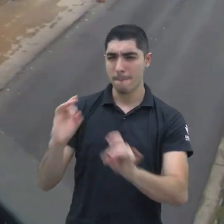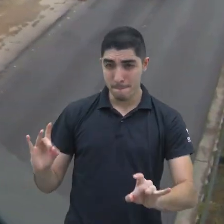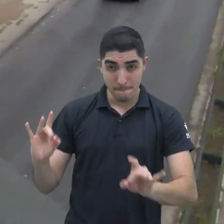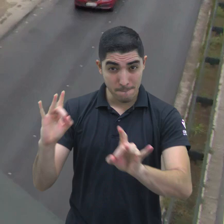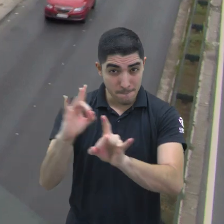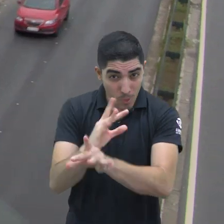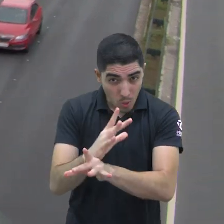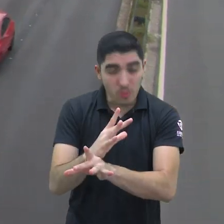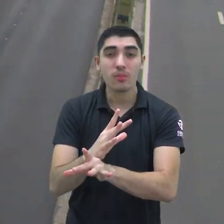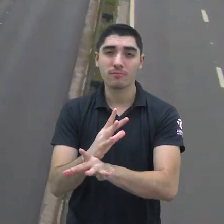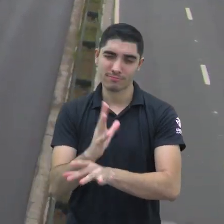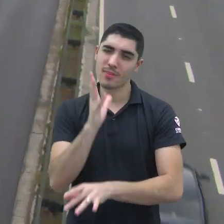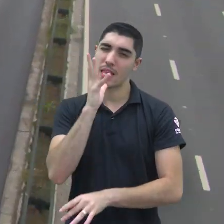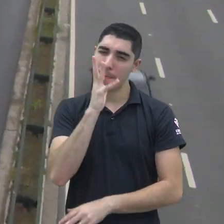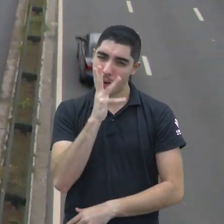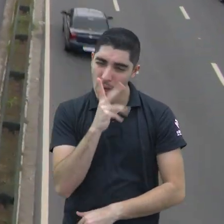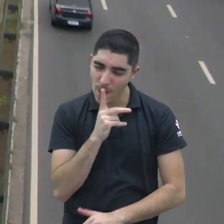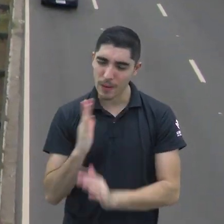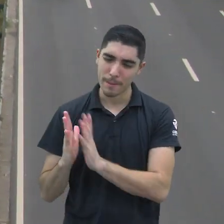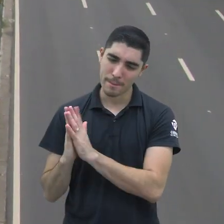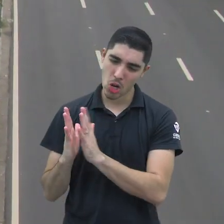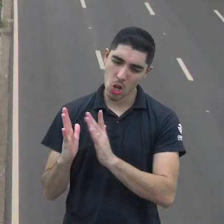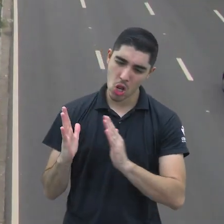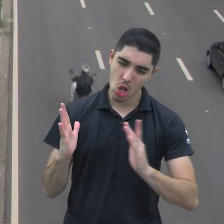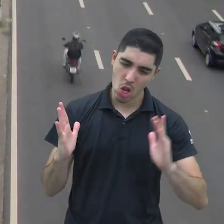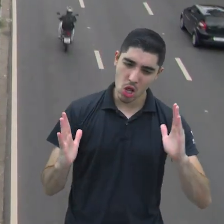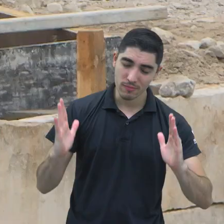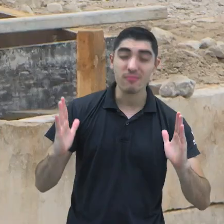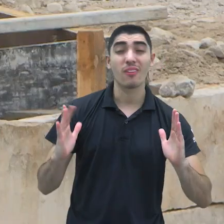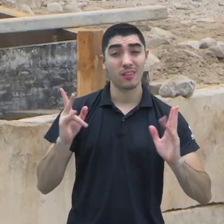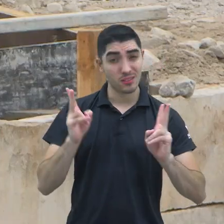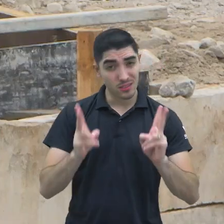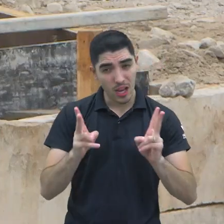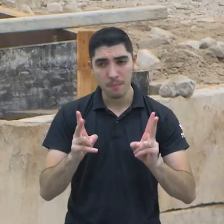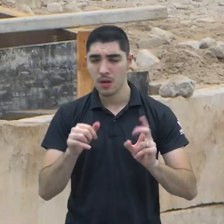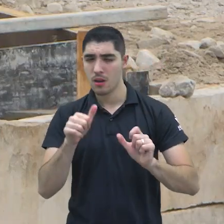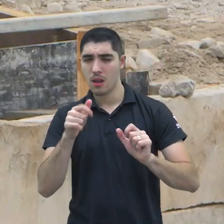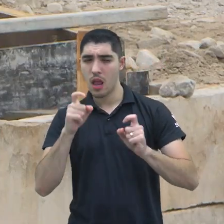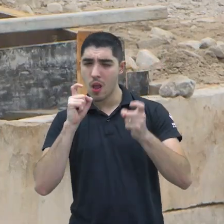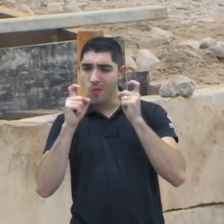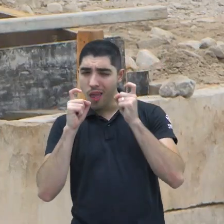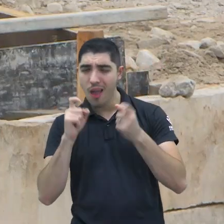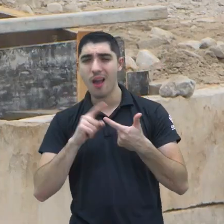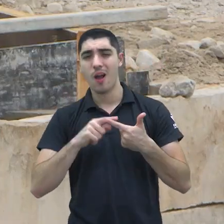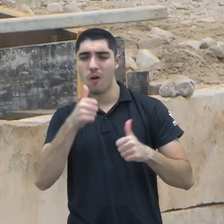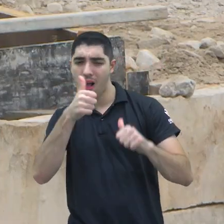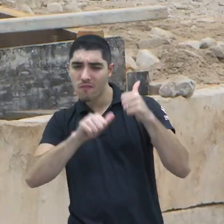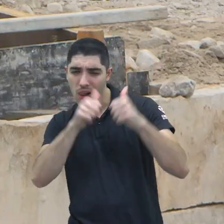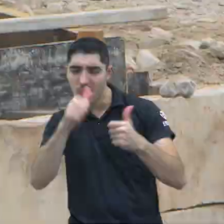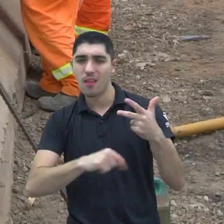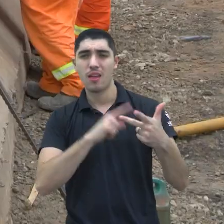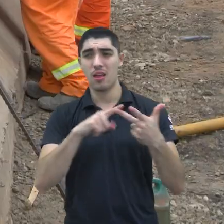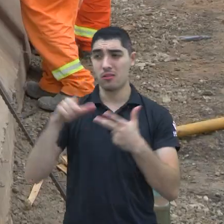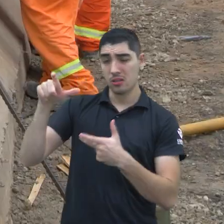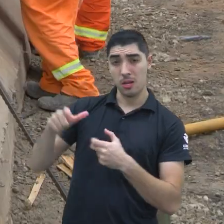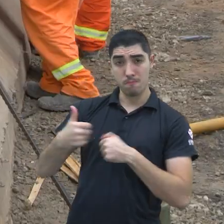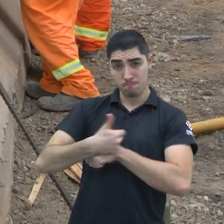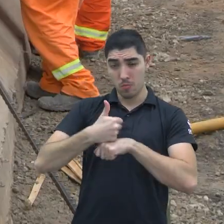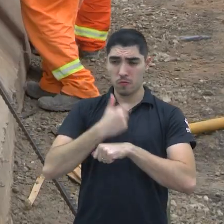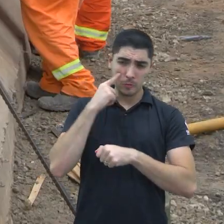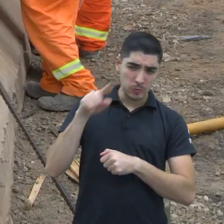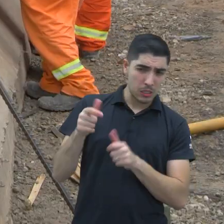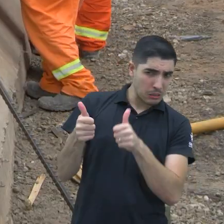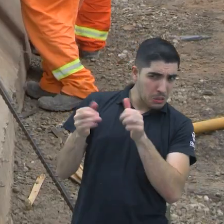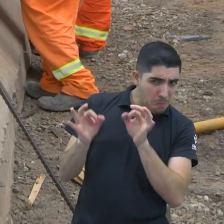saírem do papel e ficarem prontas, tem um longo processo. São debates, análises e estudos técnicos